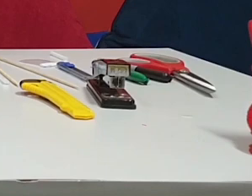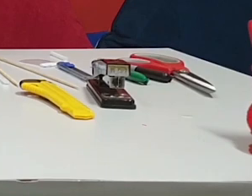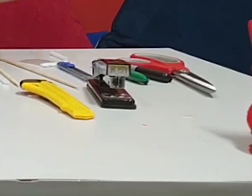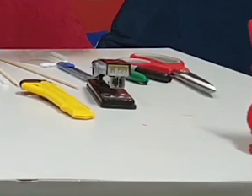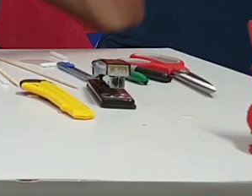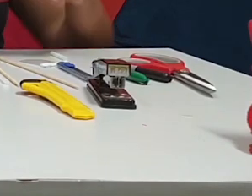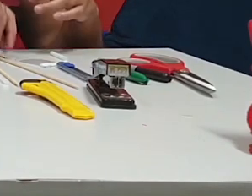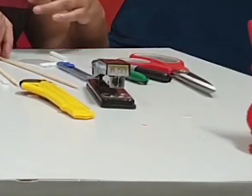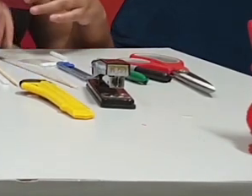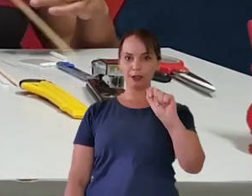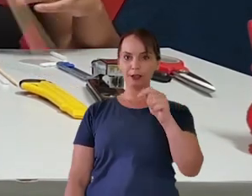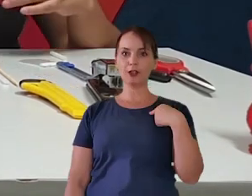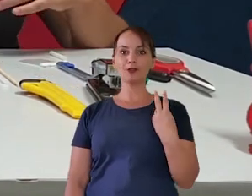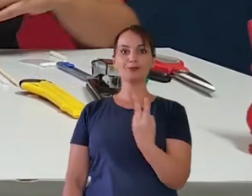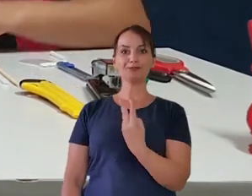de iogurte,